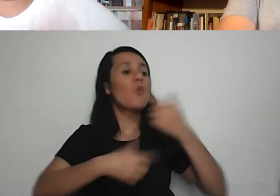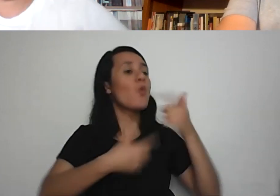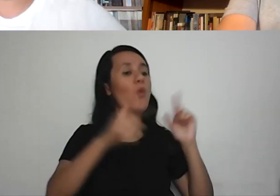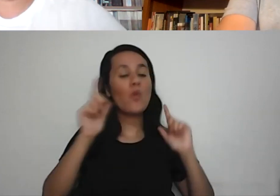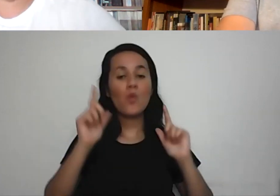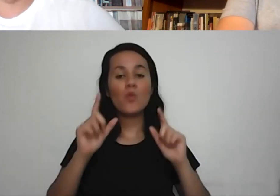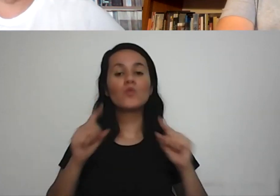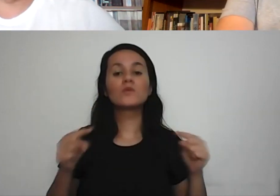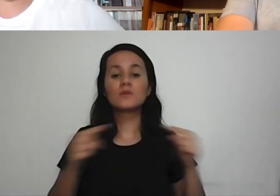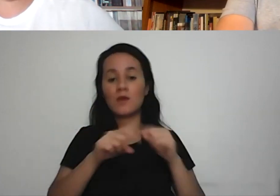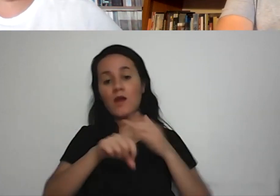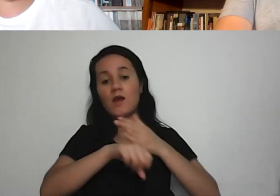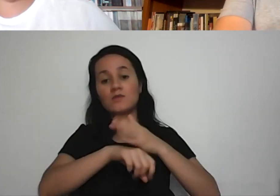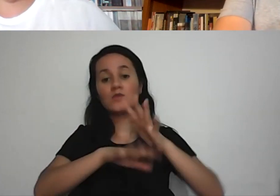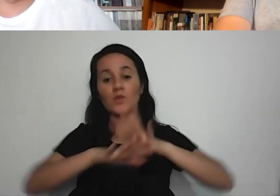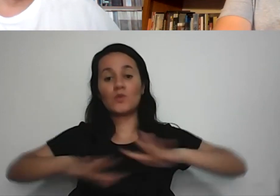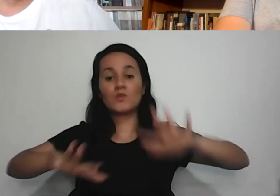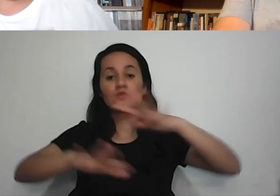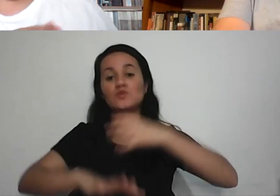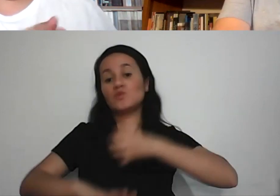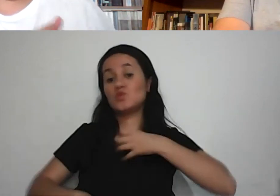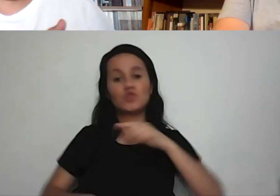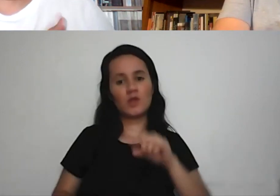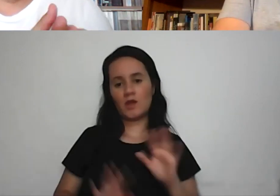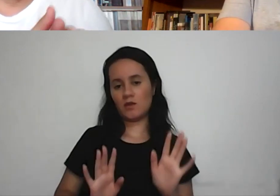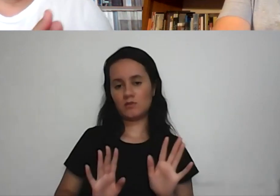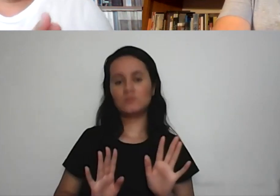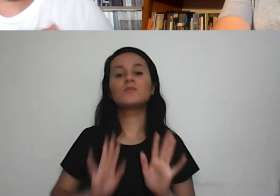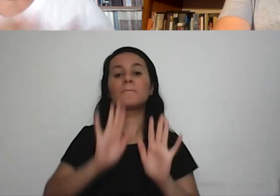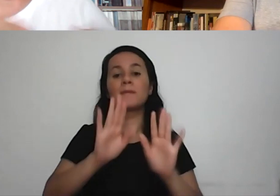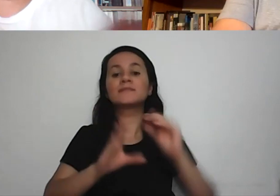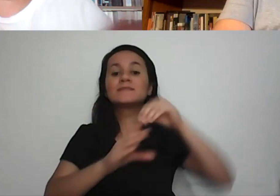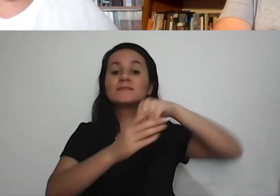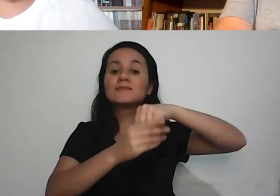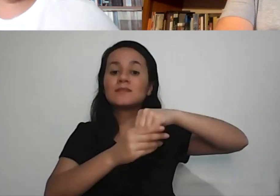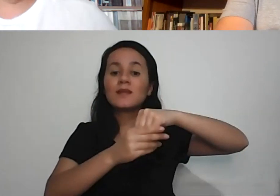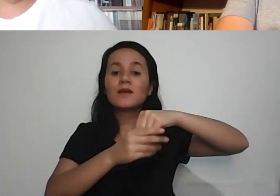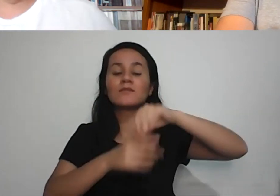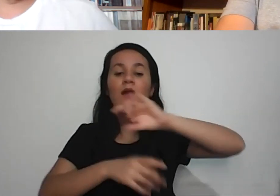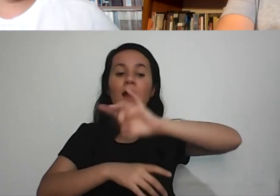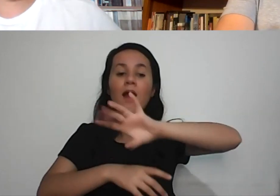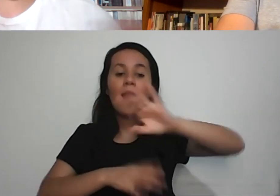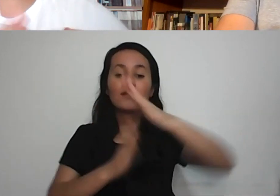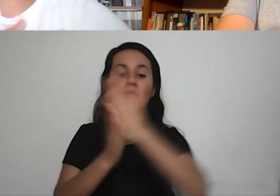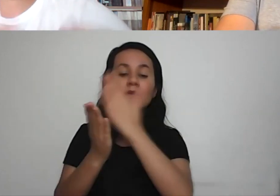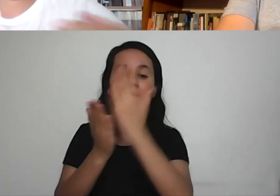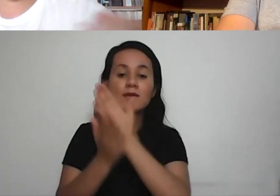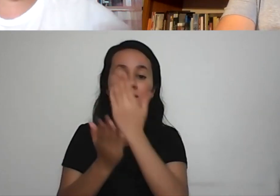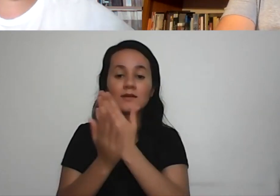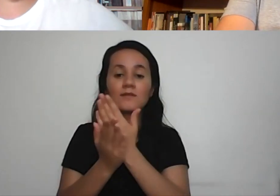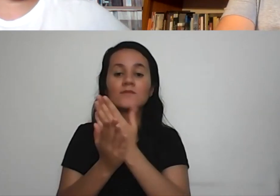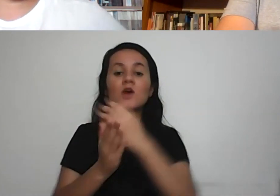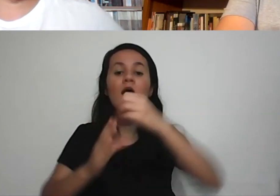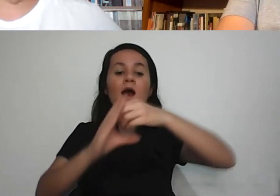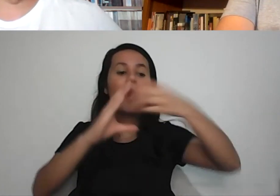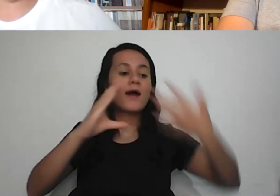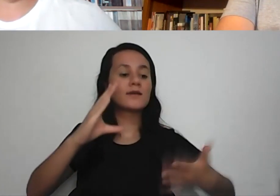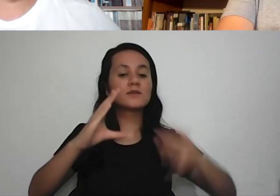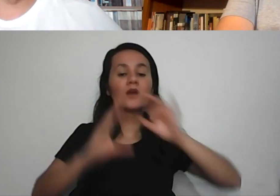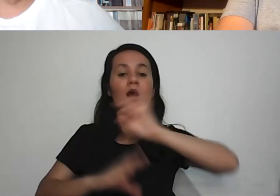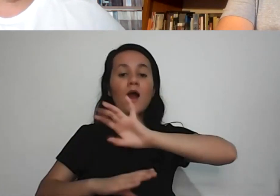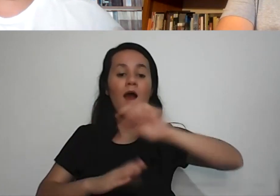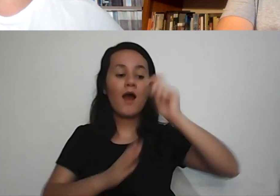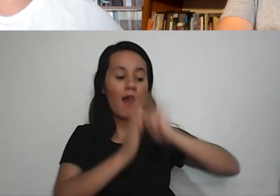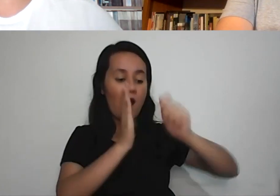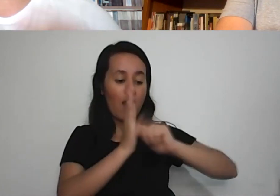ela acessa o seu público daquela maneira. Agora, dentro de cada livro, dentro das características de cada autor,